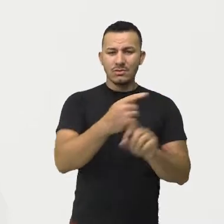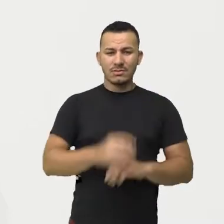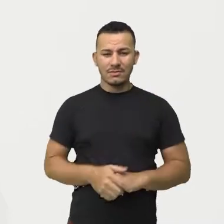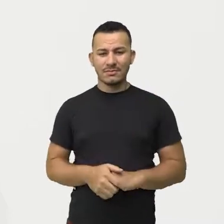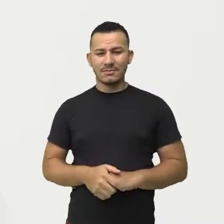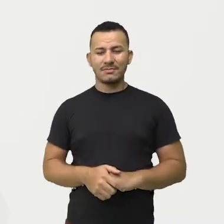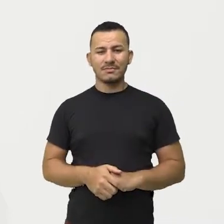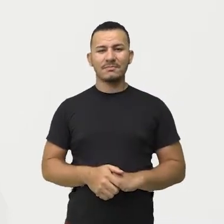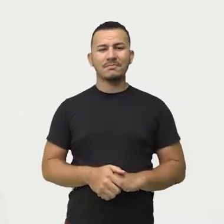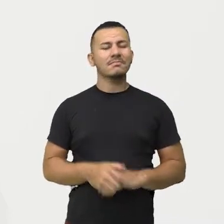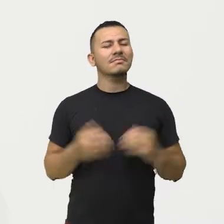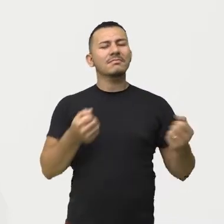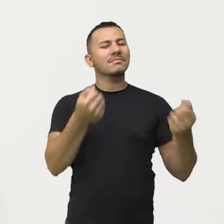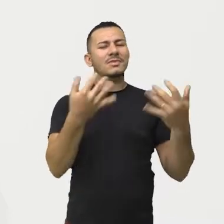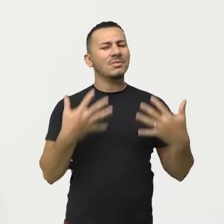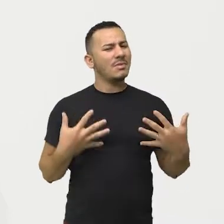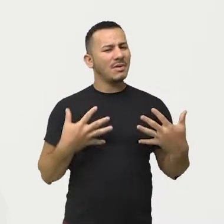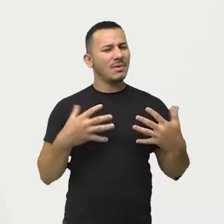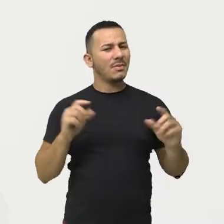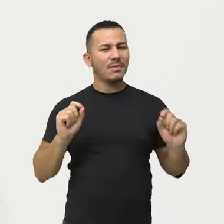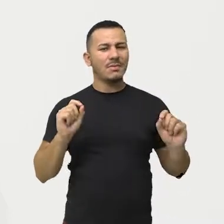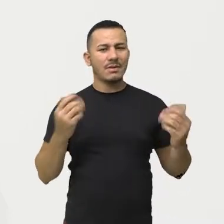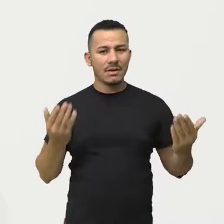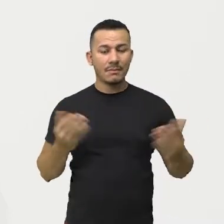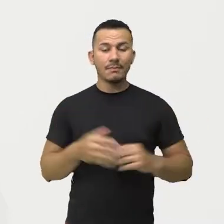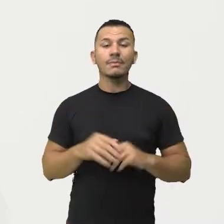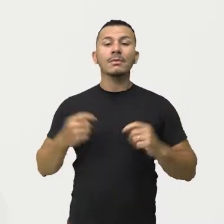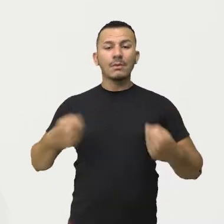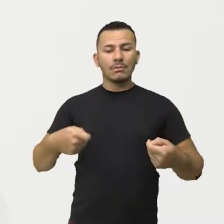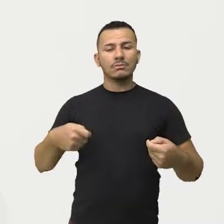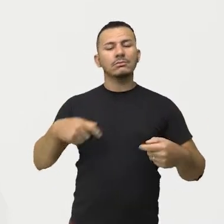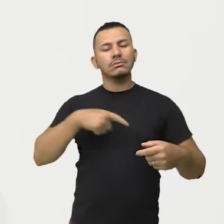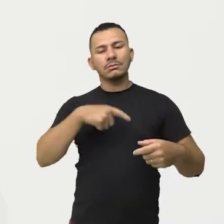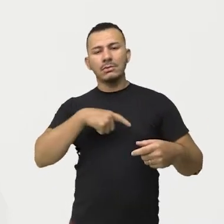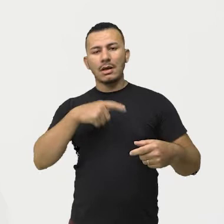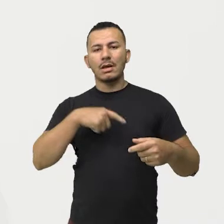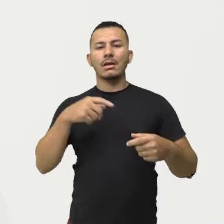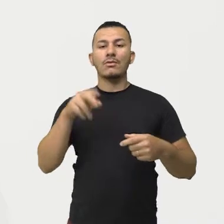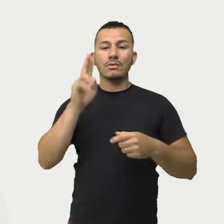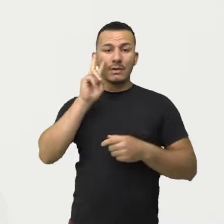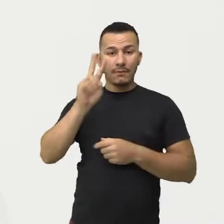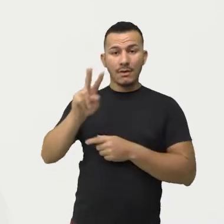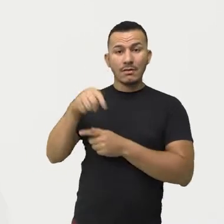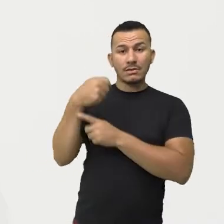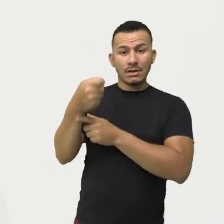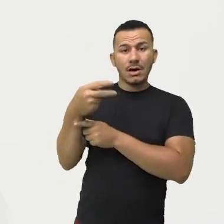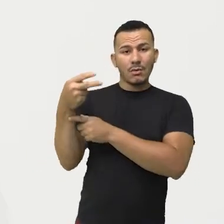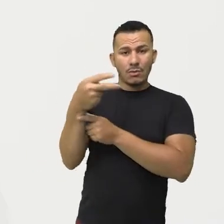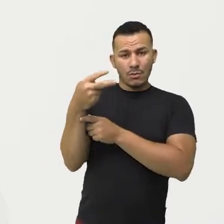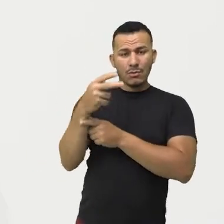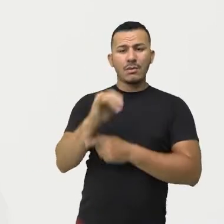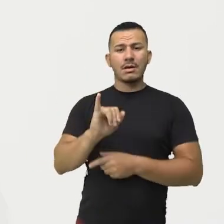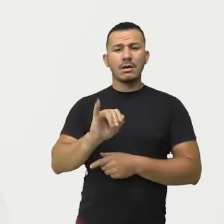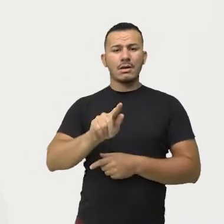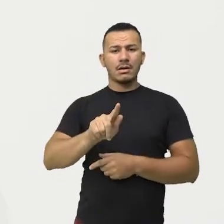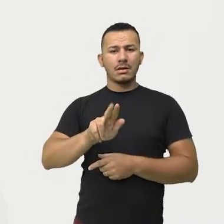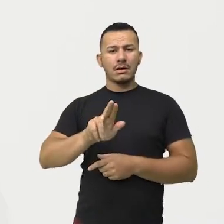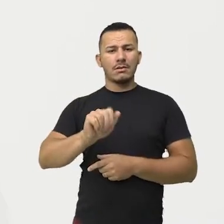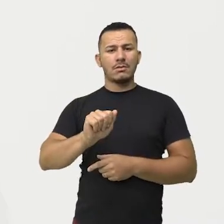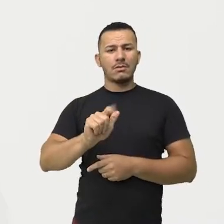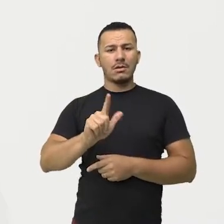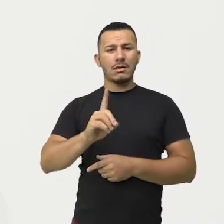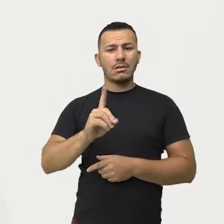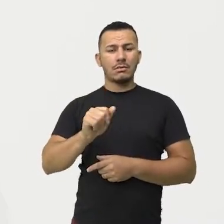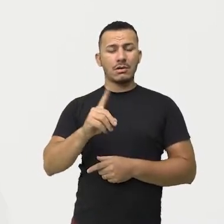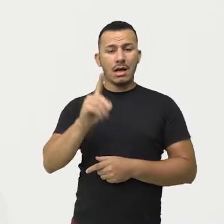Que diz o que esse princípio aditivo? Que nós, diante de uma igualdade, nós podemos adicionar um